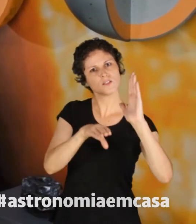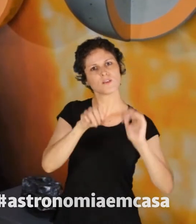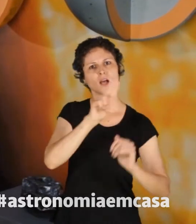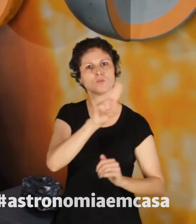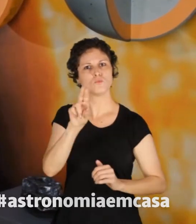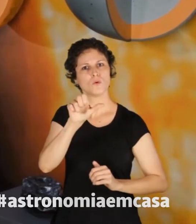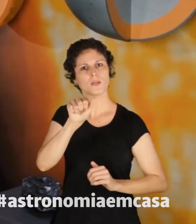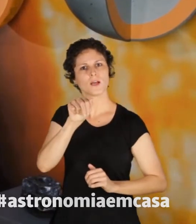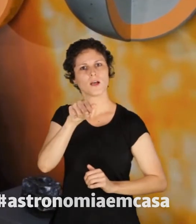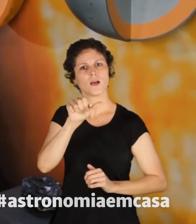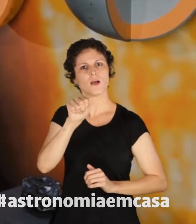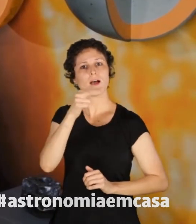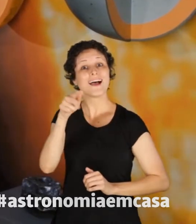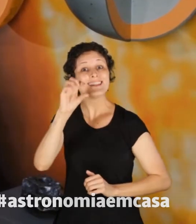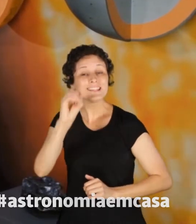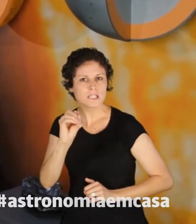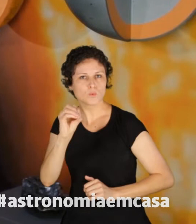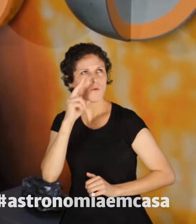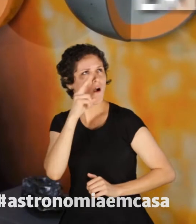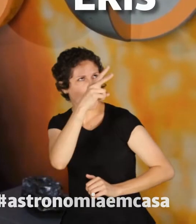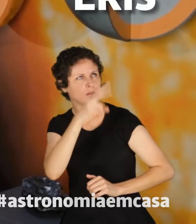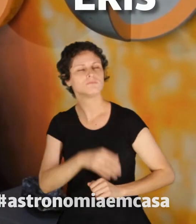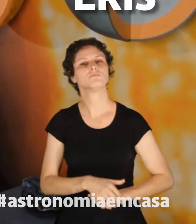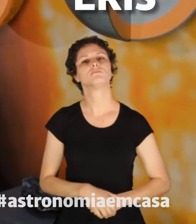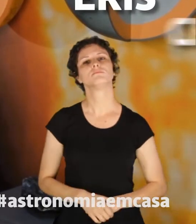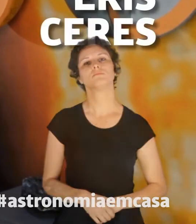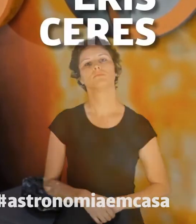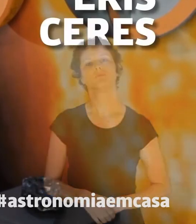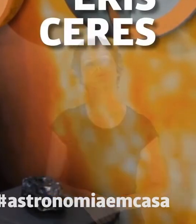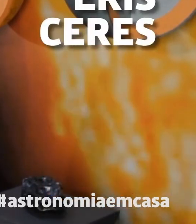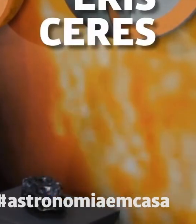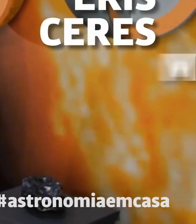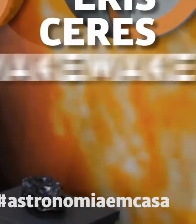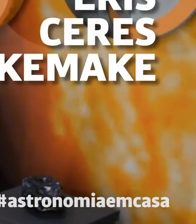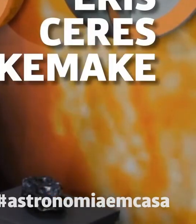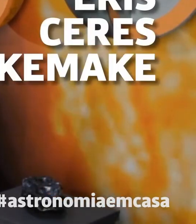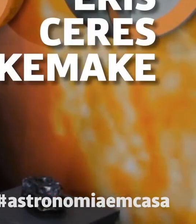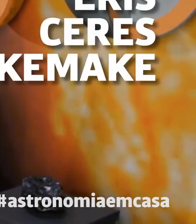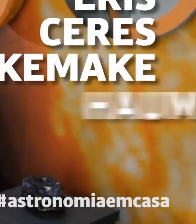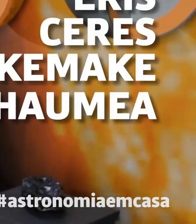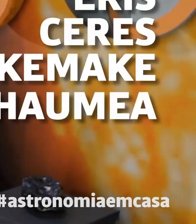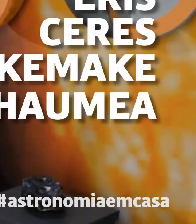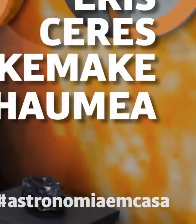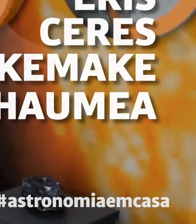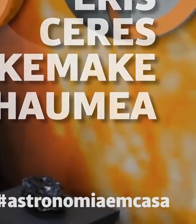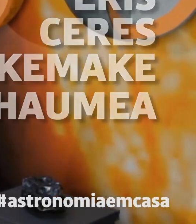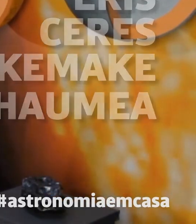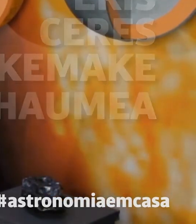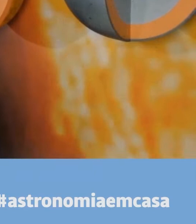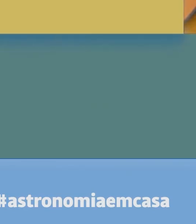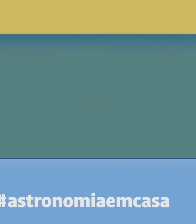celestes. São planetas anões Plutão, Éris, Ceres, Makemake e Almea.